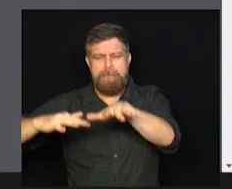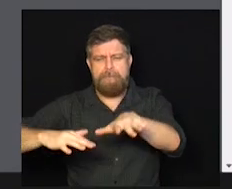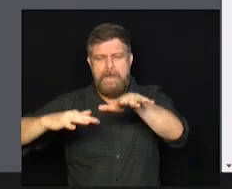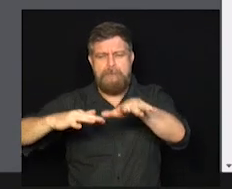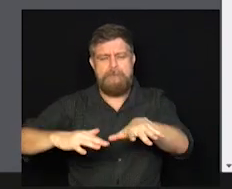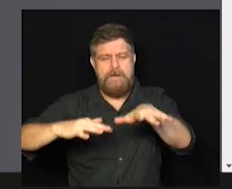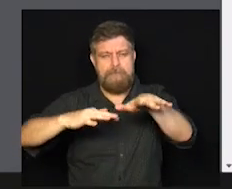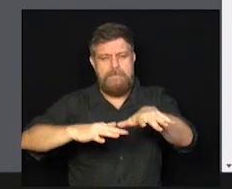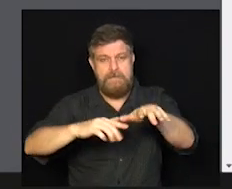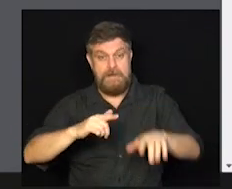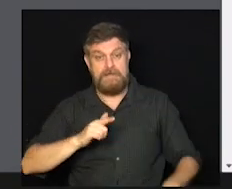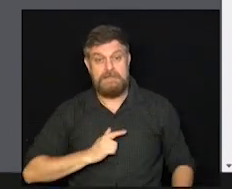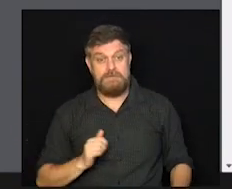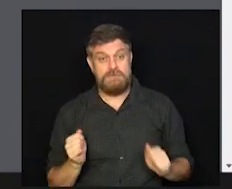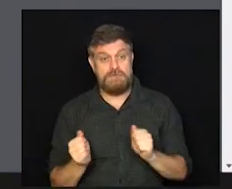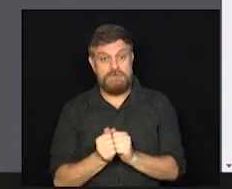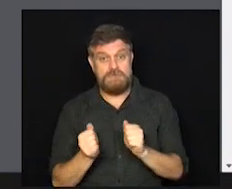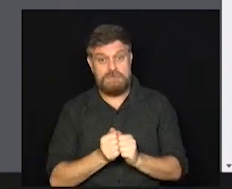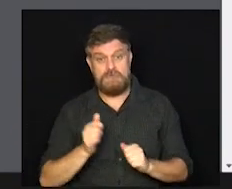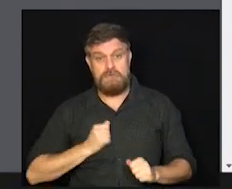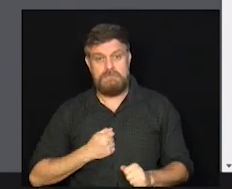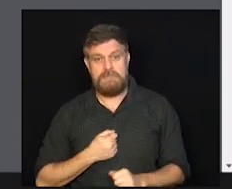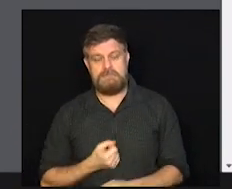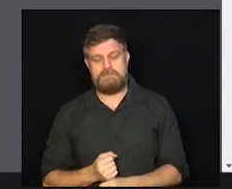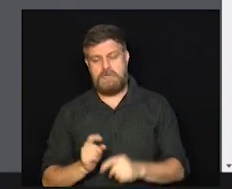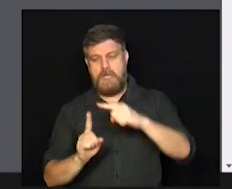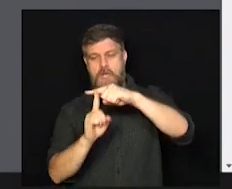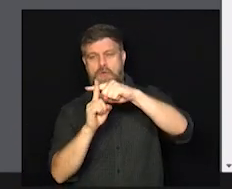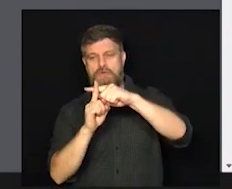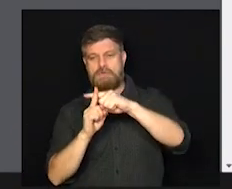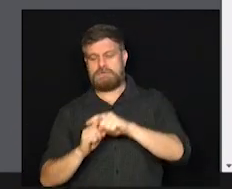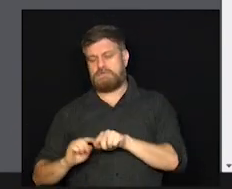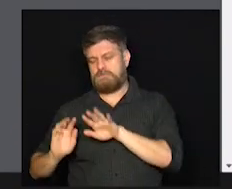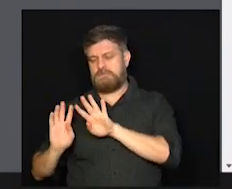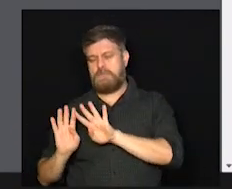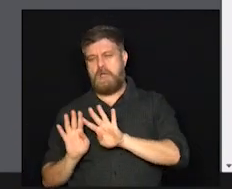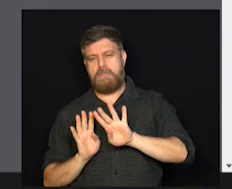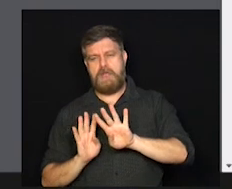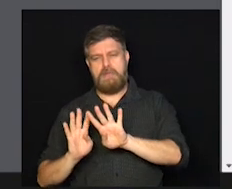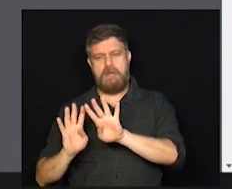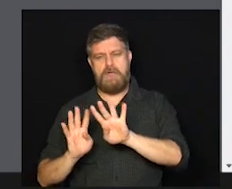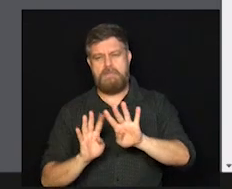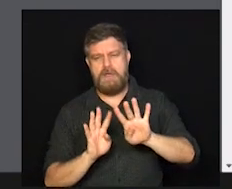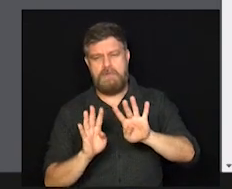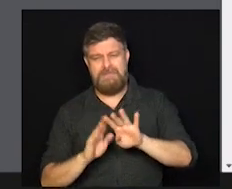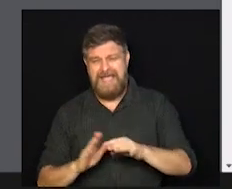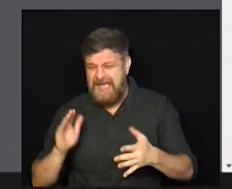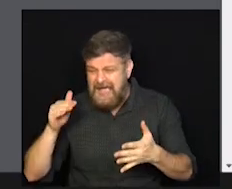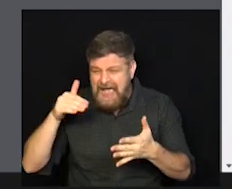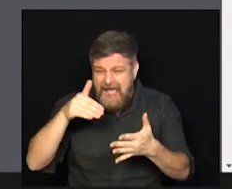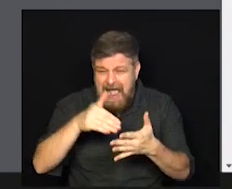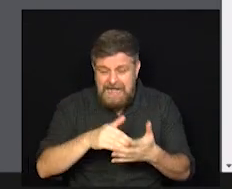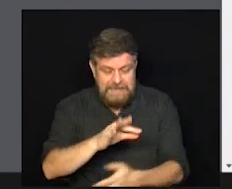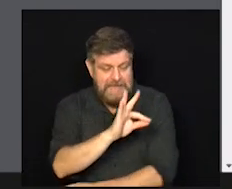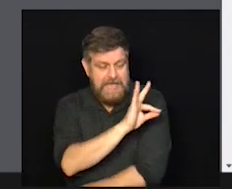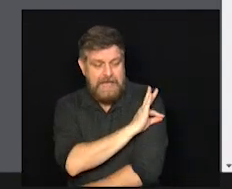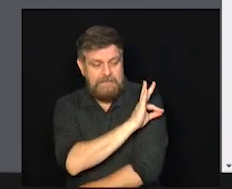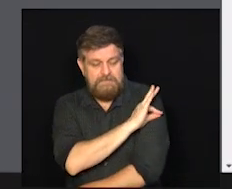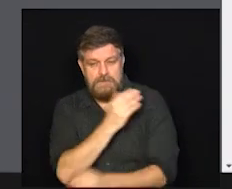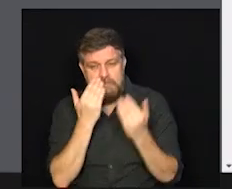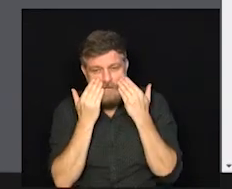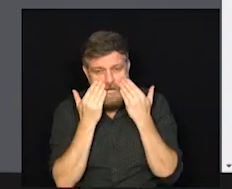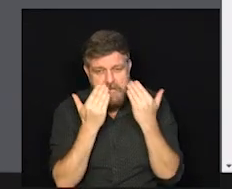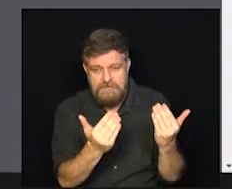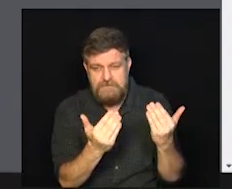popular com as velas em procissão até o palácio da prefeitura.